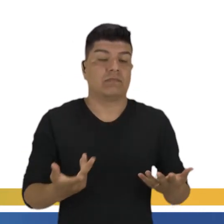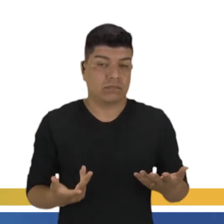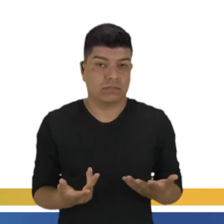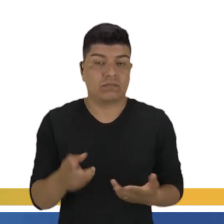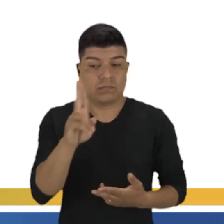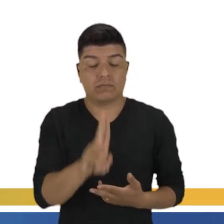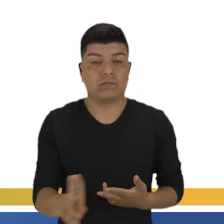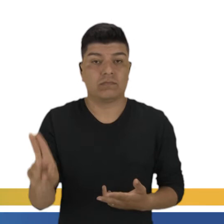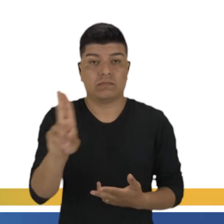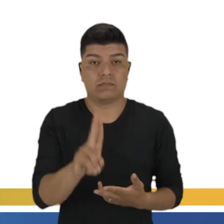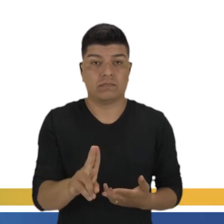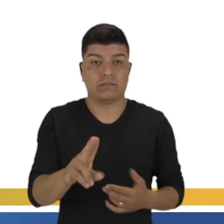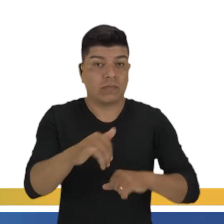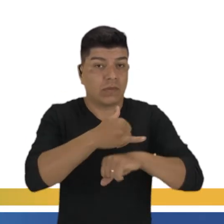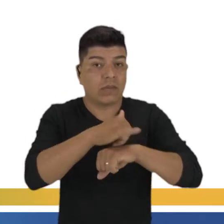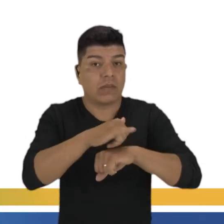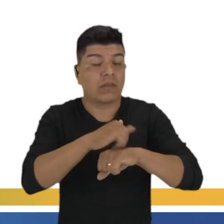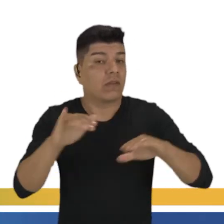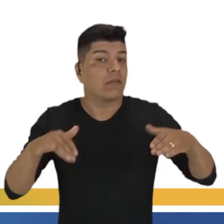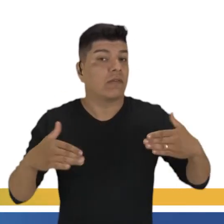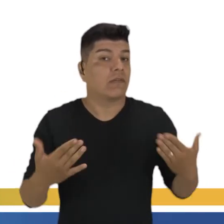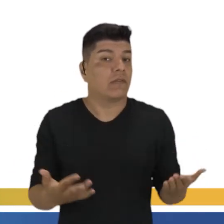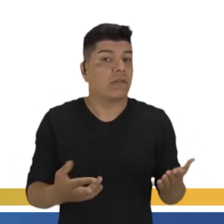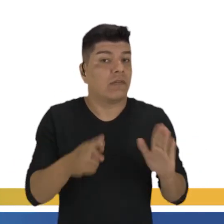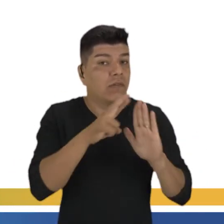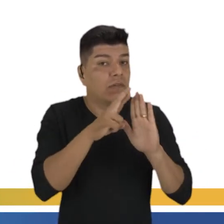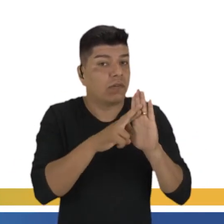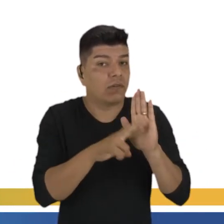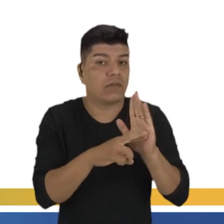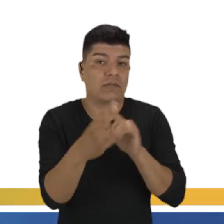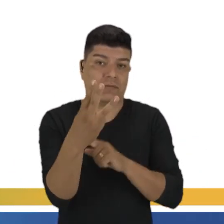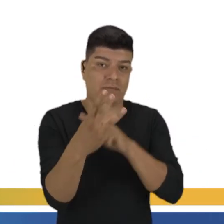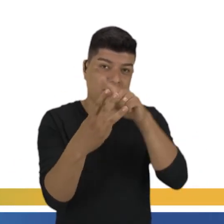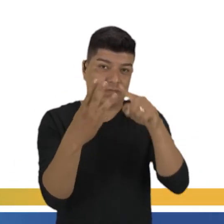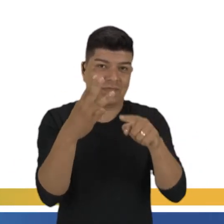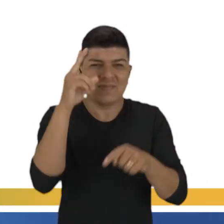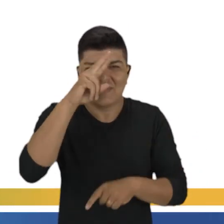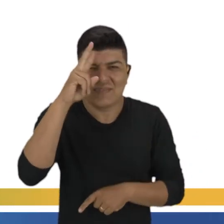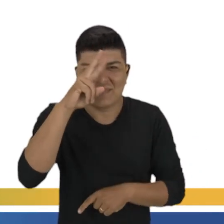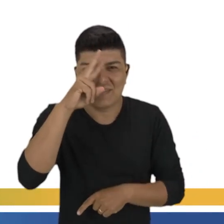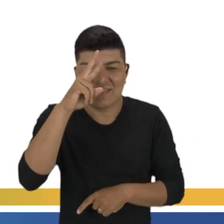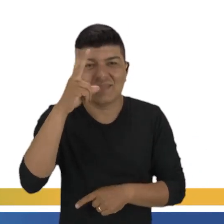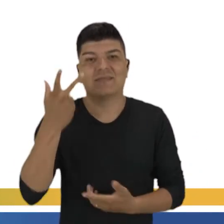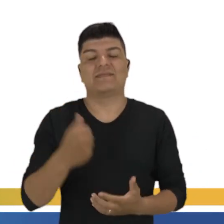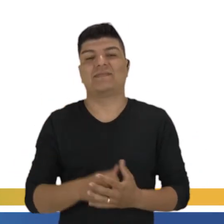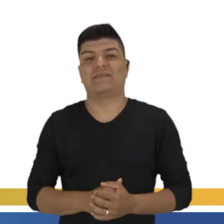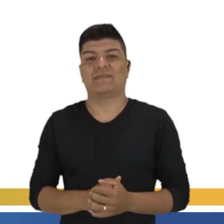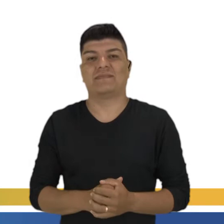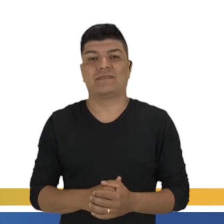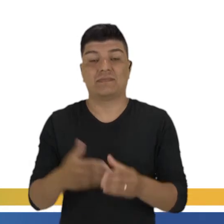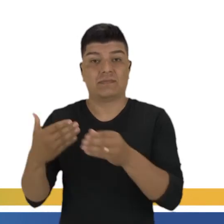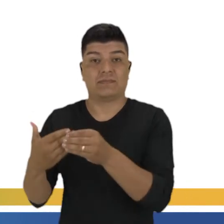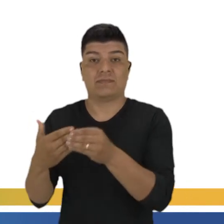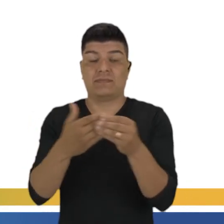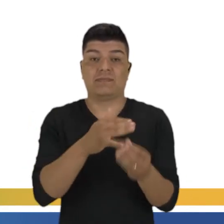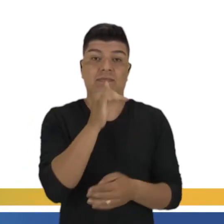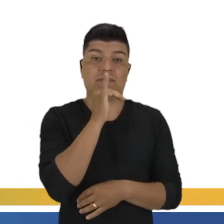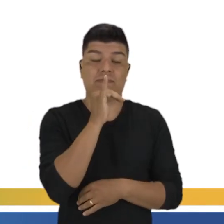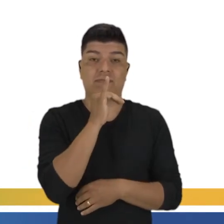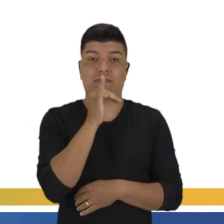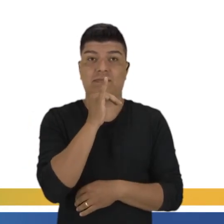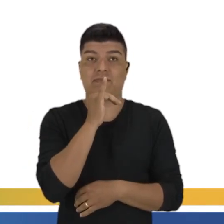nós utilizamos as estratégias de regra de 3. Vocês lembram? E aí eu trouxe um